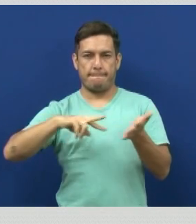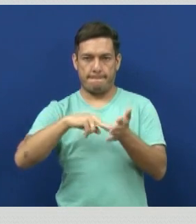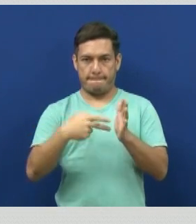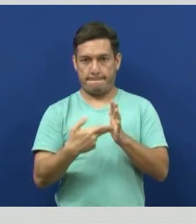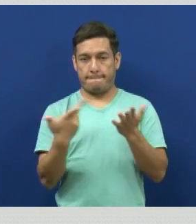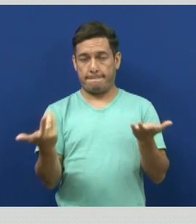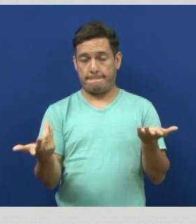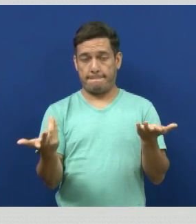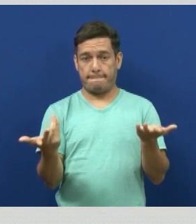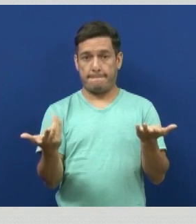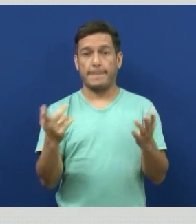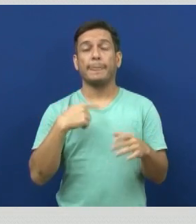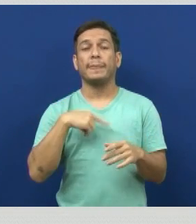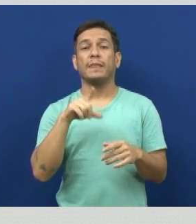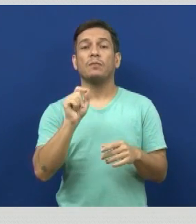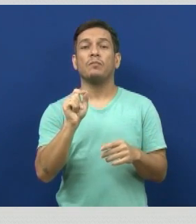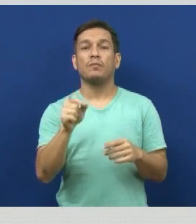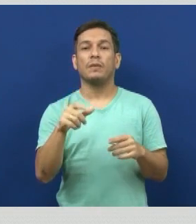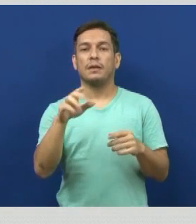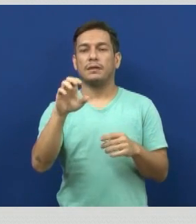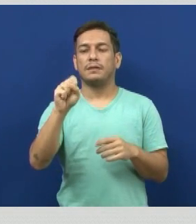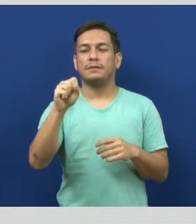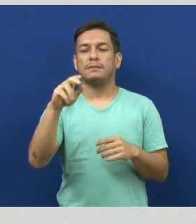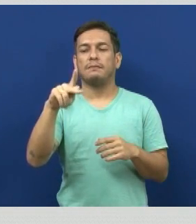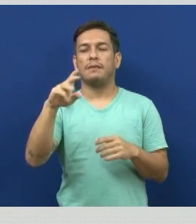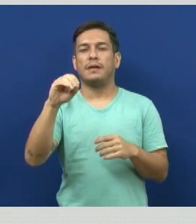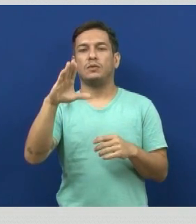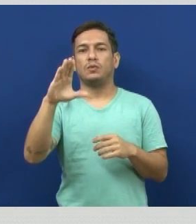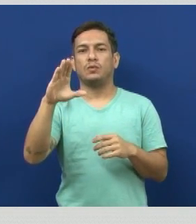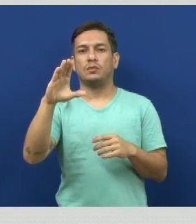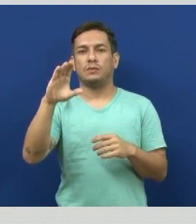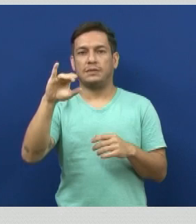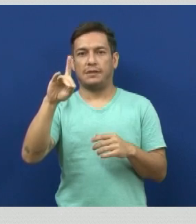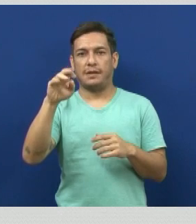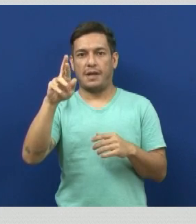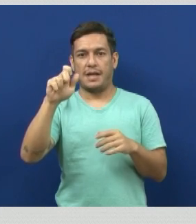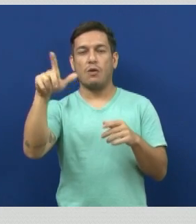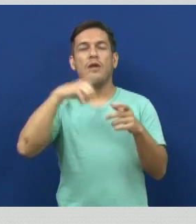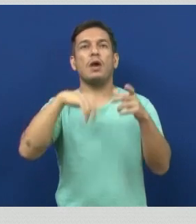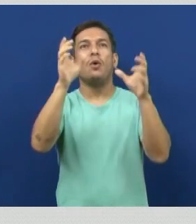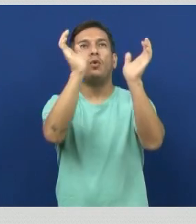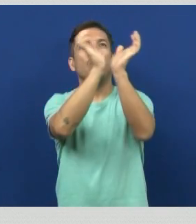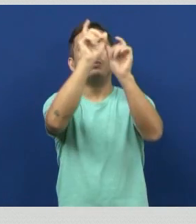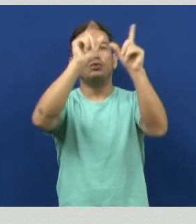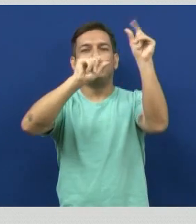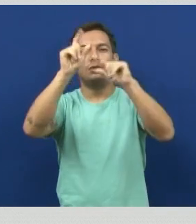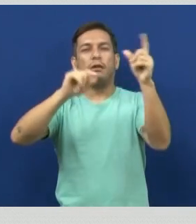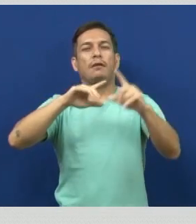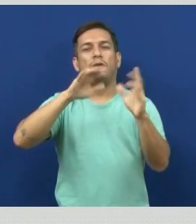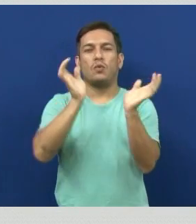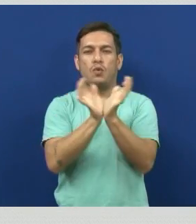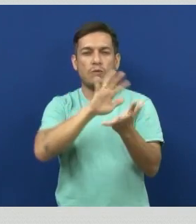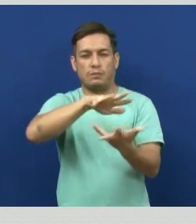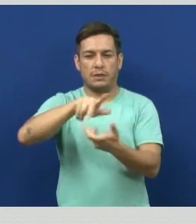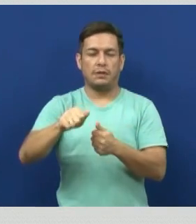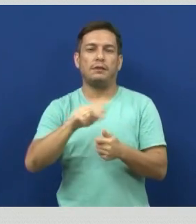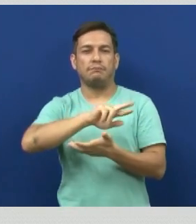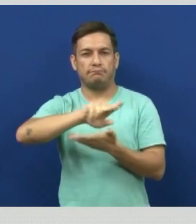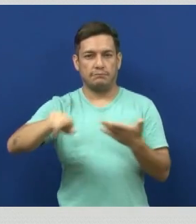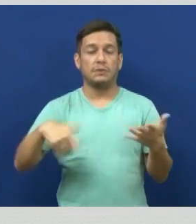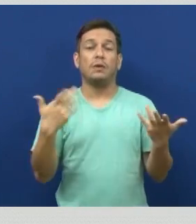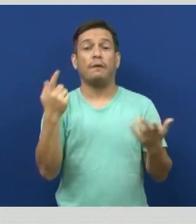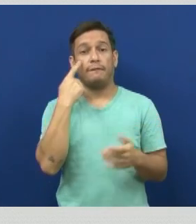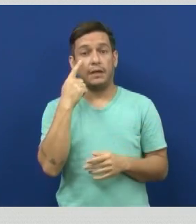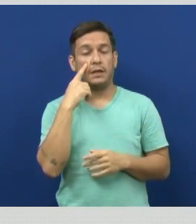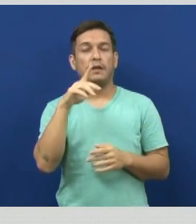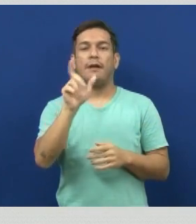significados, entre eles o de espaço sideral, dado ao conjunto de estrelas, planetas, satélites, etc. Então a gente vê que